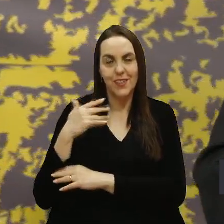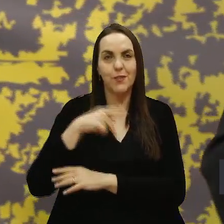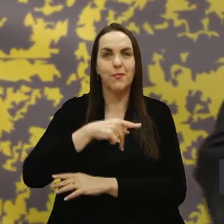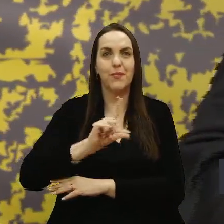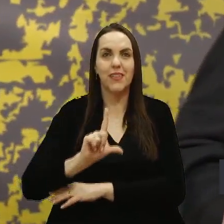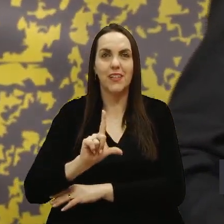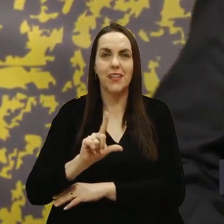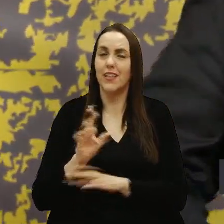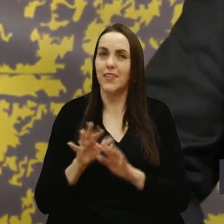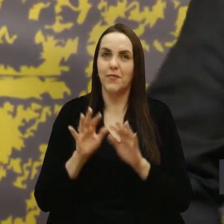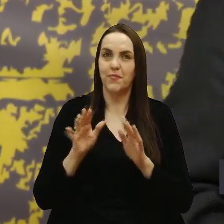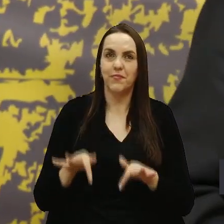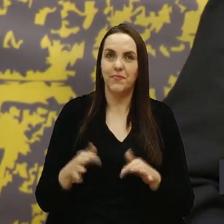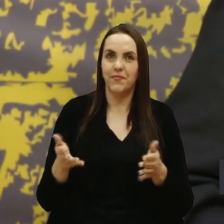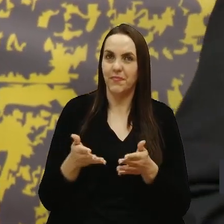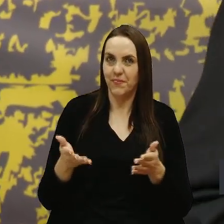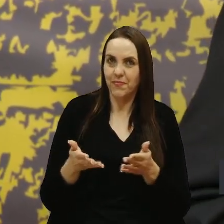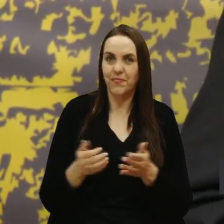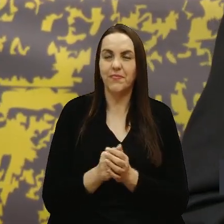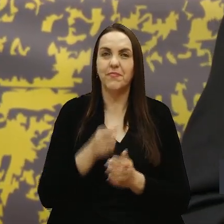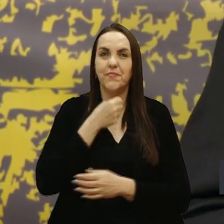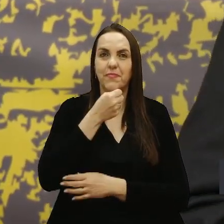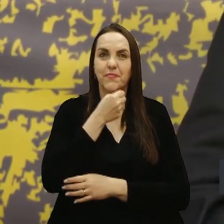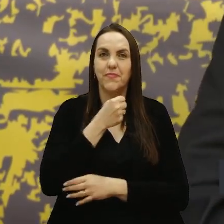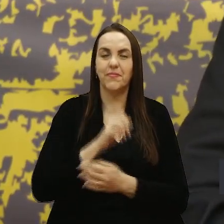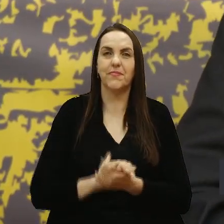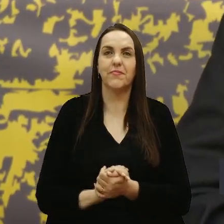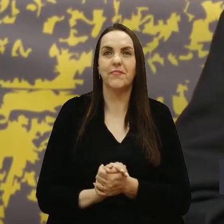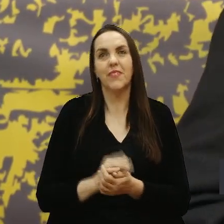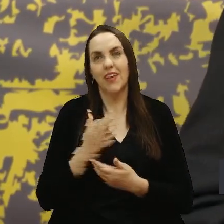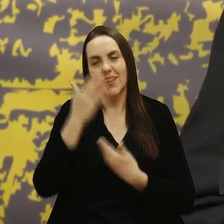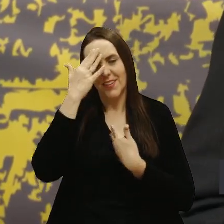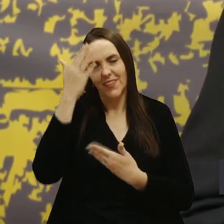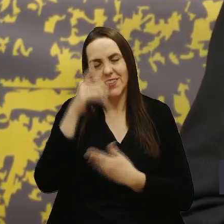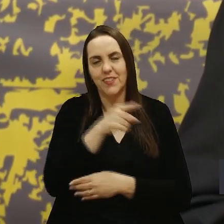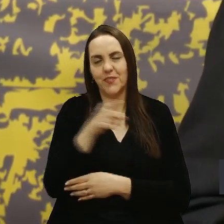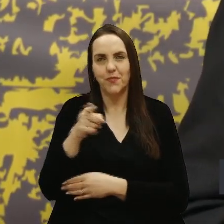PL. E por aqui ficamos com as entrevistas finais. Agradeço a você que esteve com a gente.